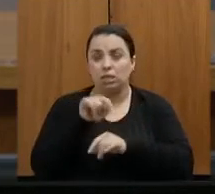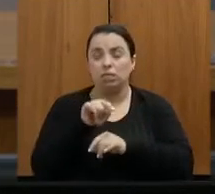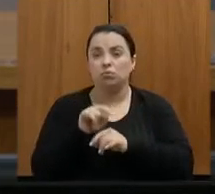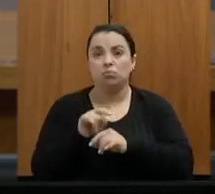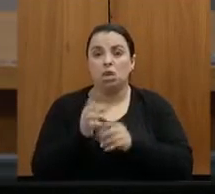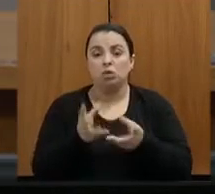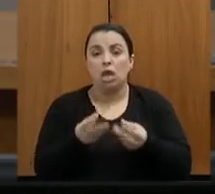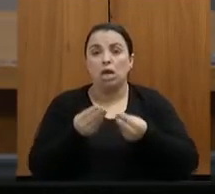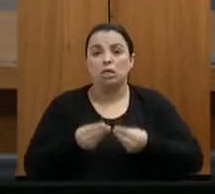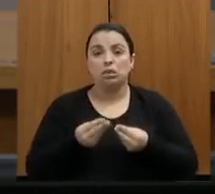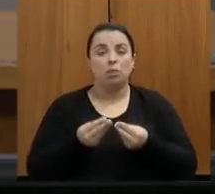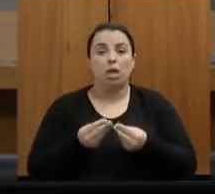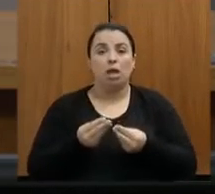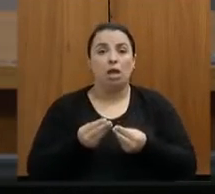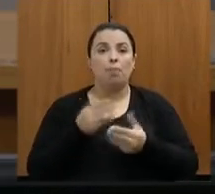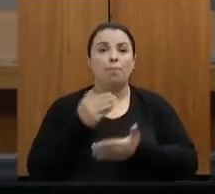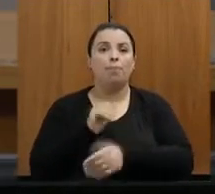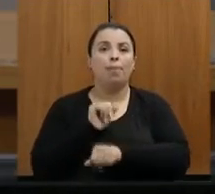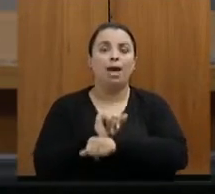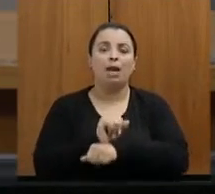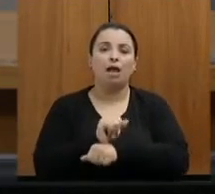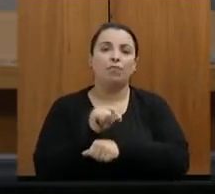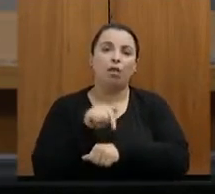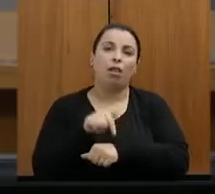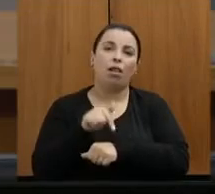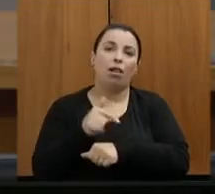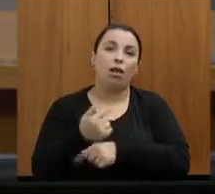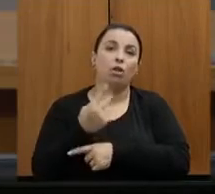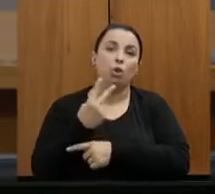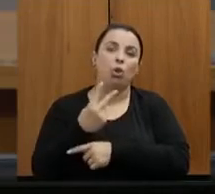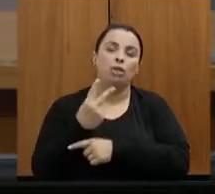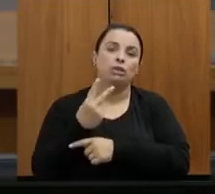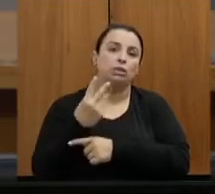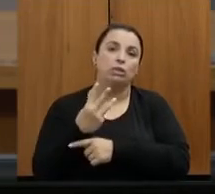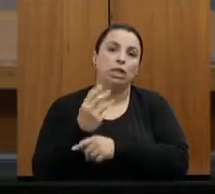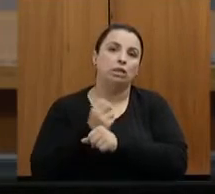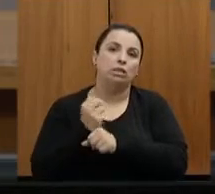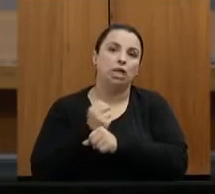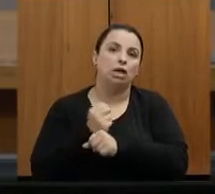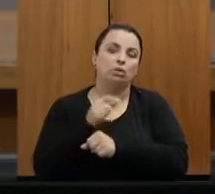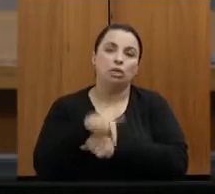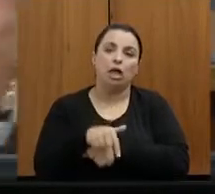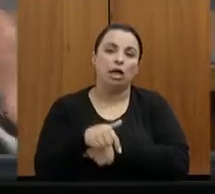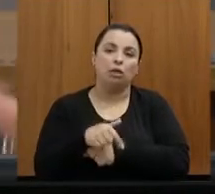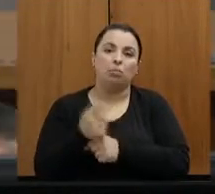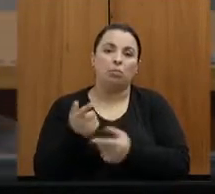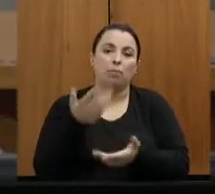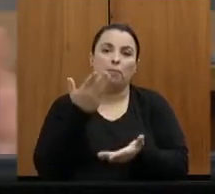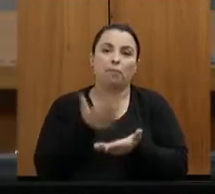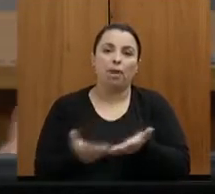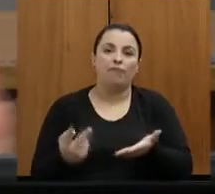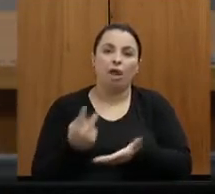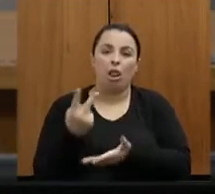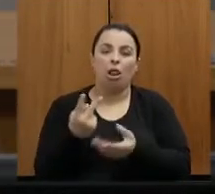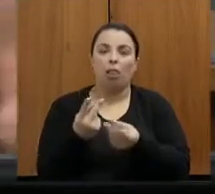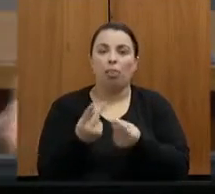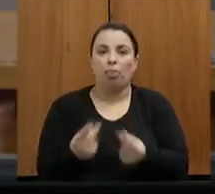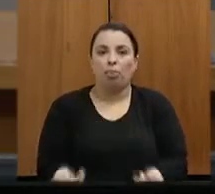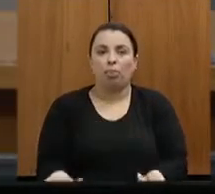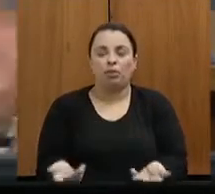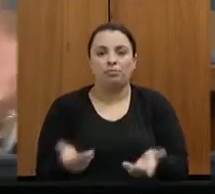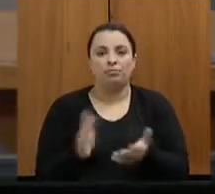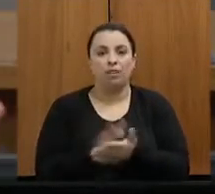conseguia avançar. Passava dois, três anos, o produto perdia validade, porque já ocorreram novas invasões, houve modificação